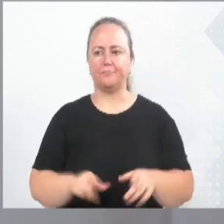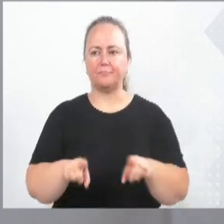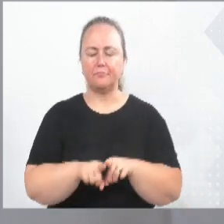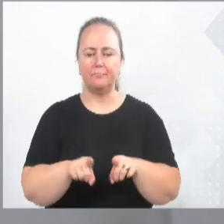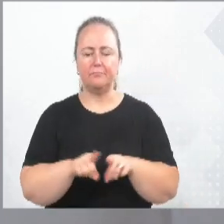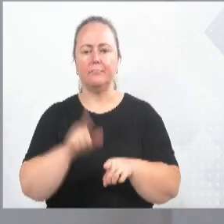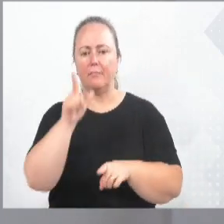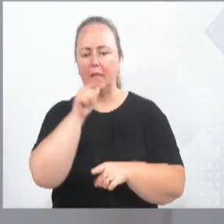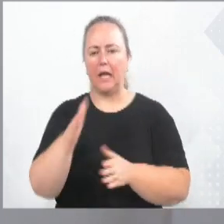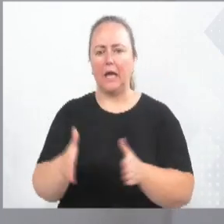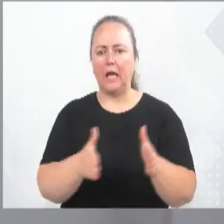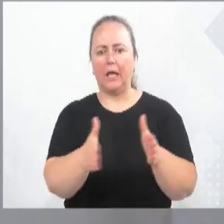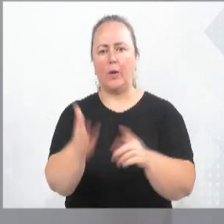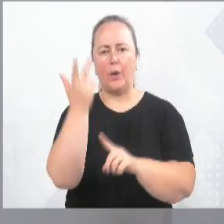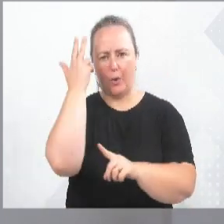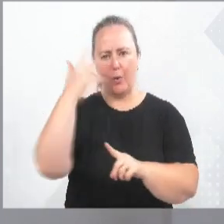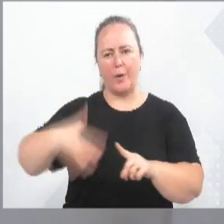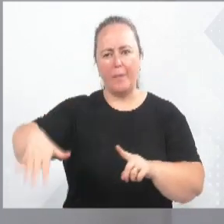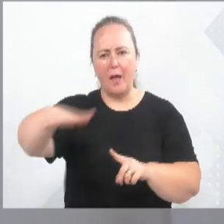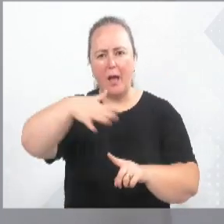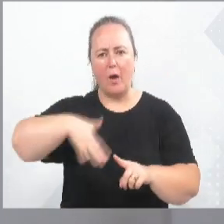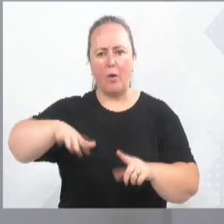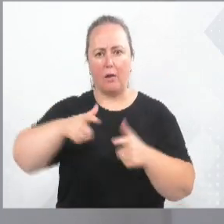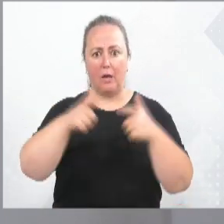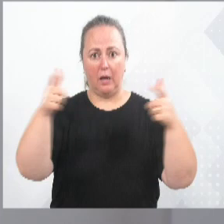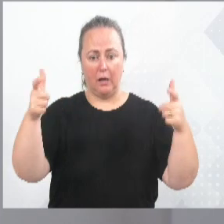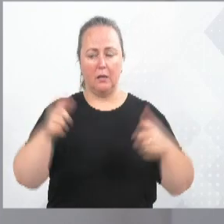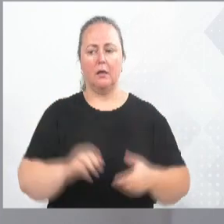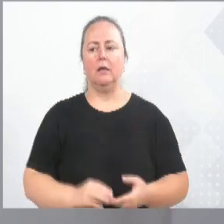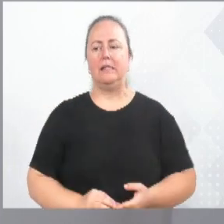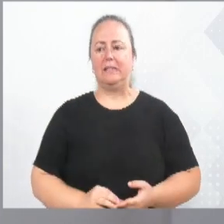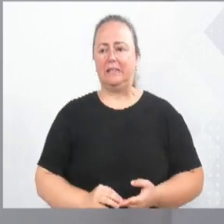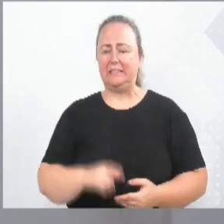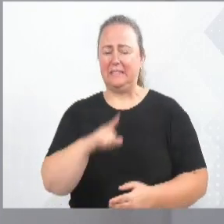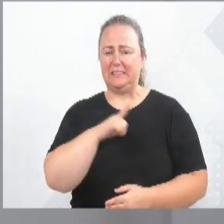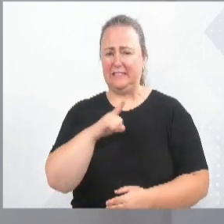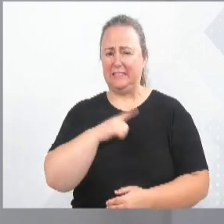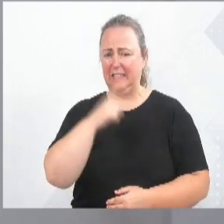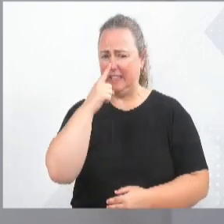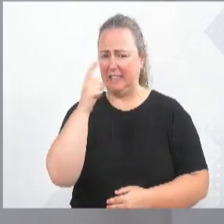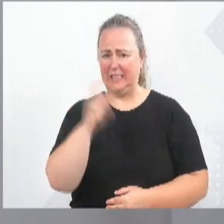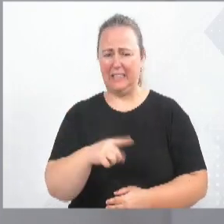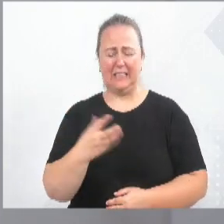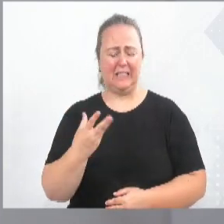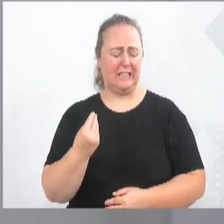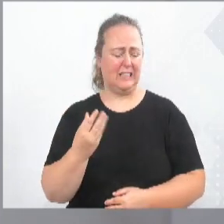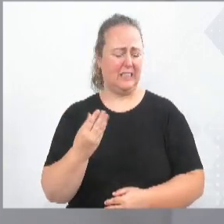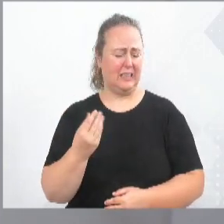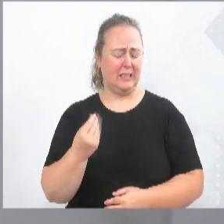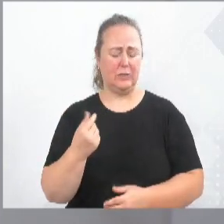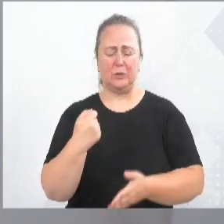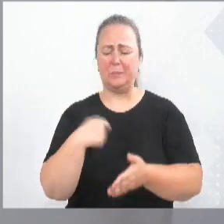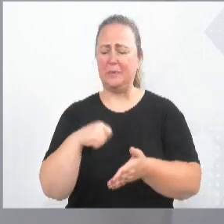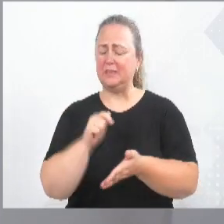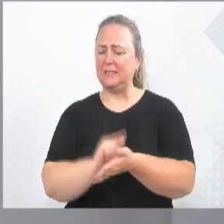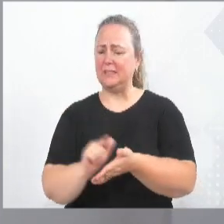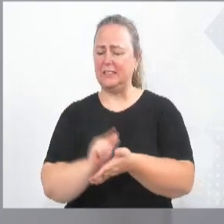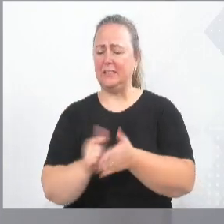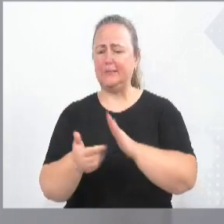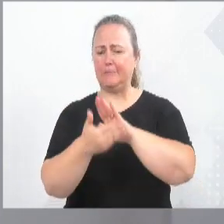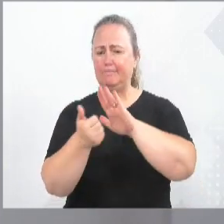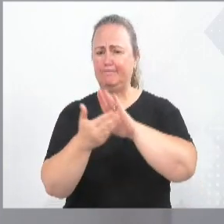rio taji aç tem lugar que tá tá cheio de material e precisa ser feito essa